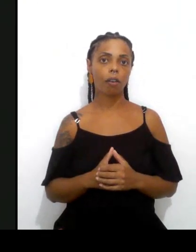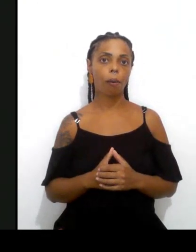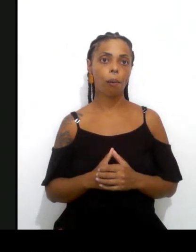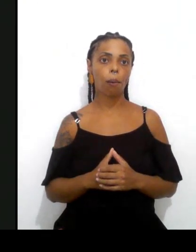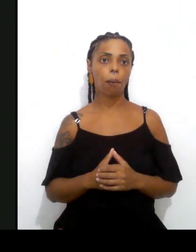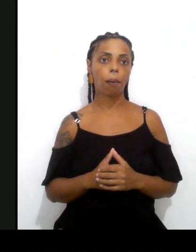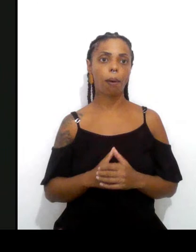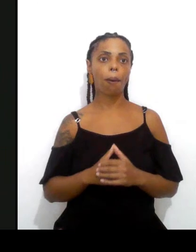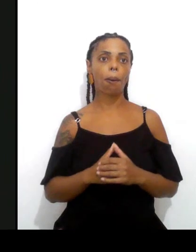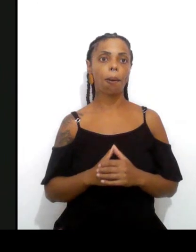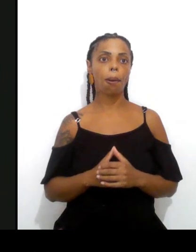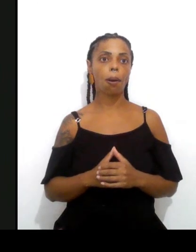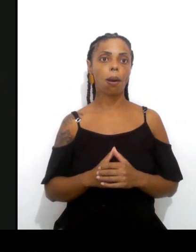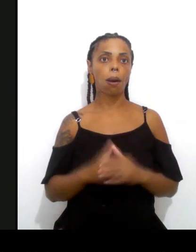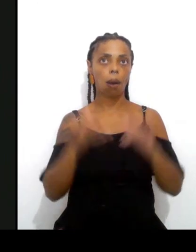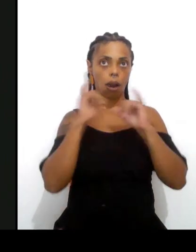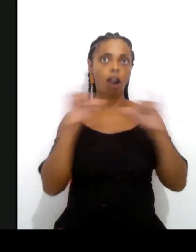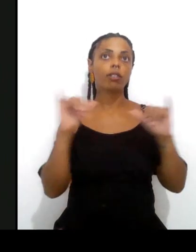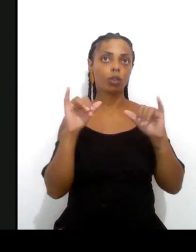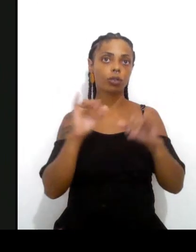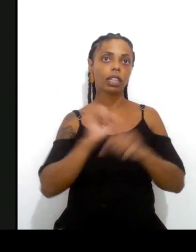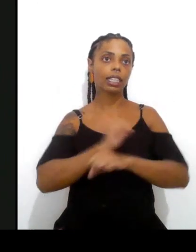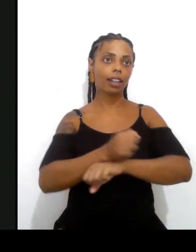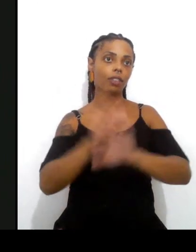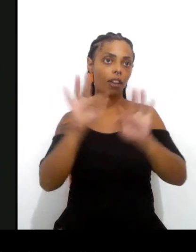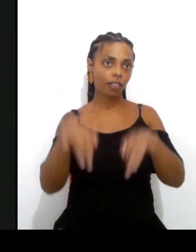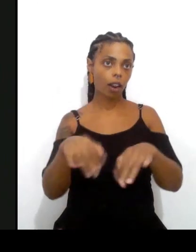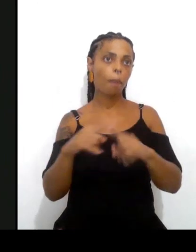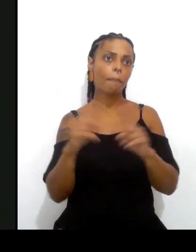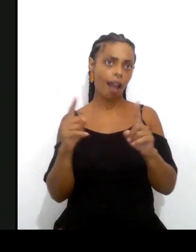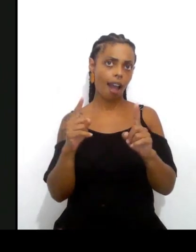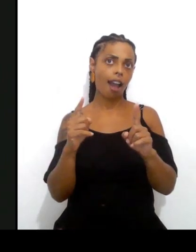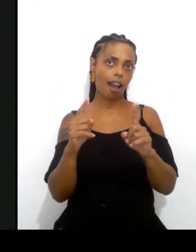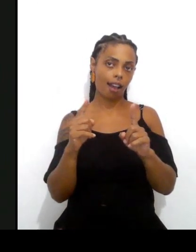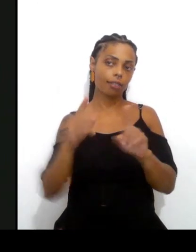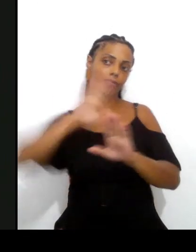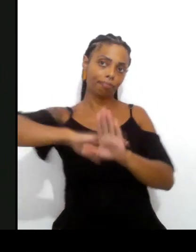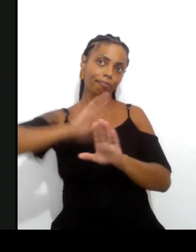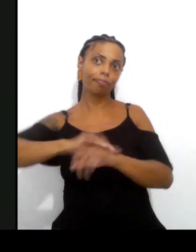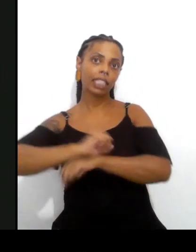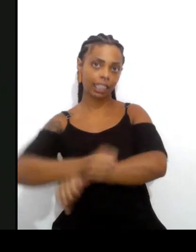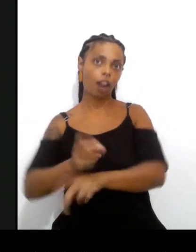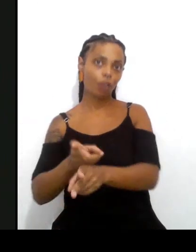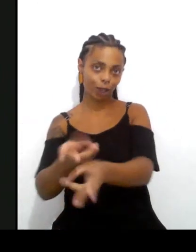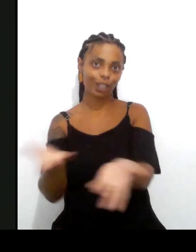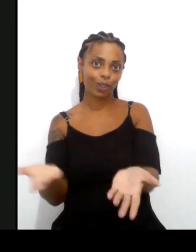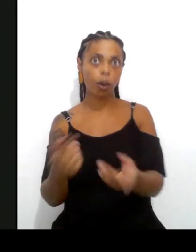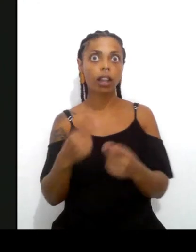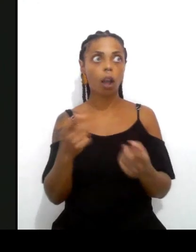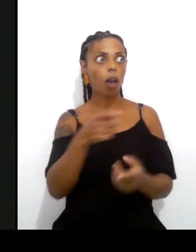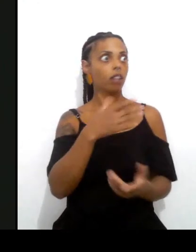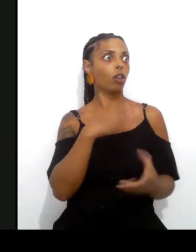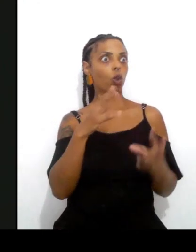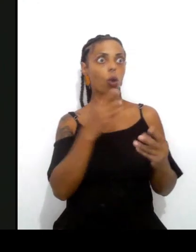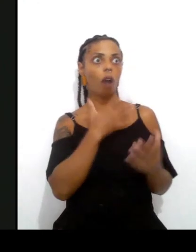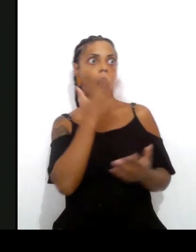da escravidão mas continuava escravo foi um verdadeiro escândalo